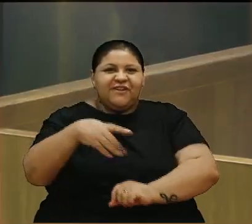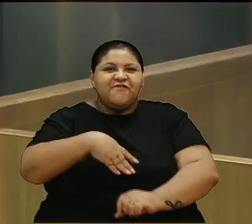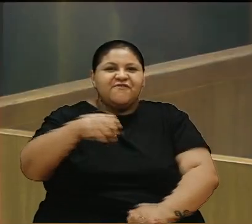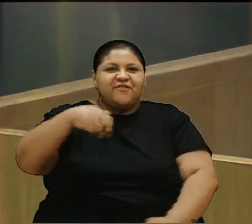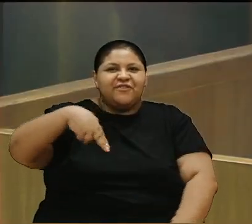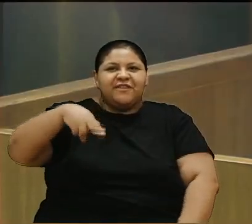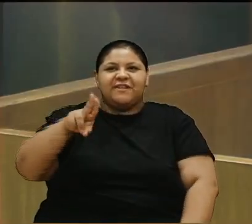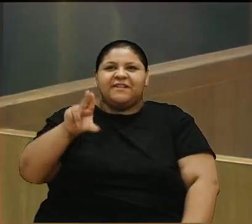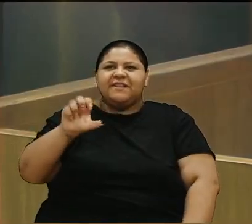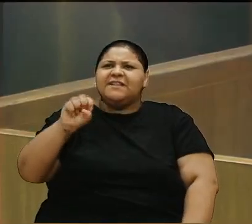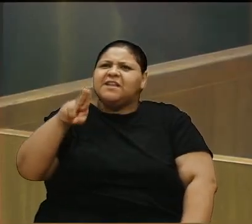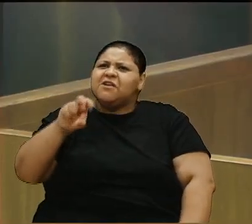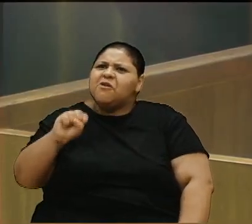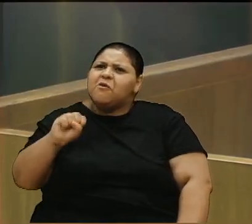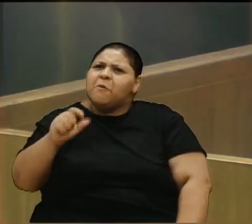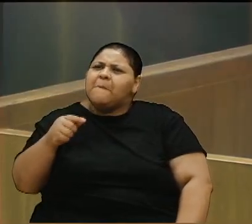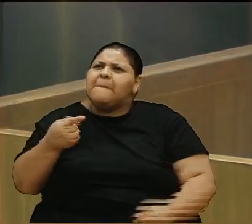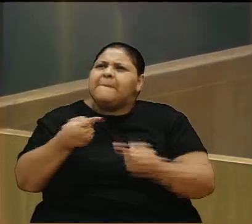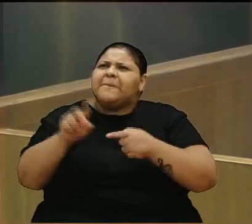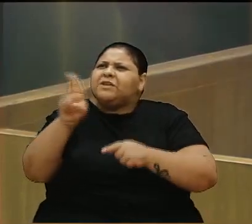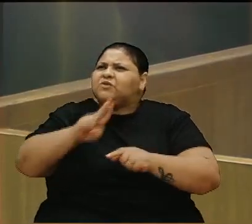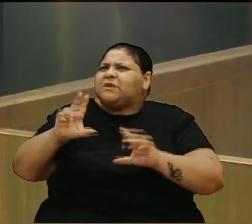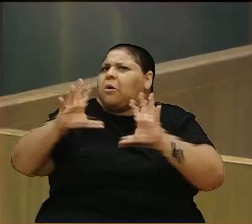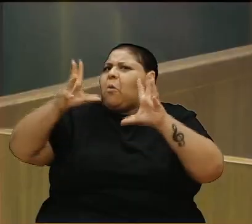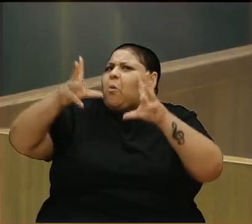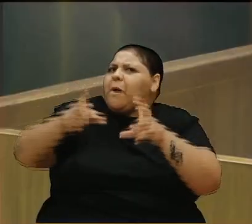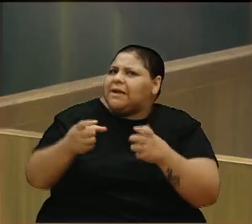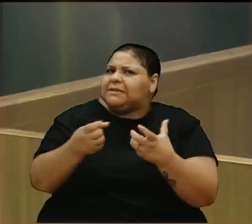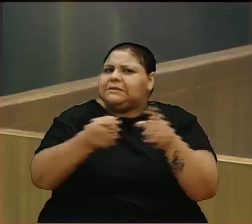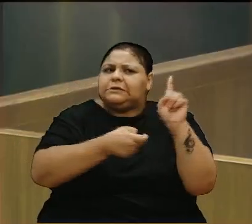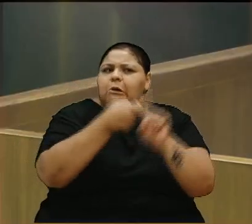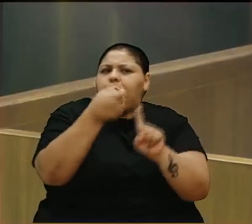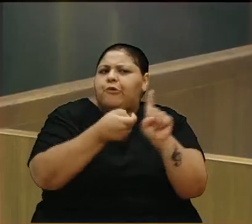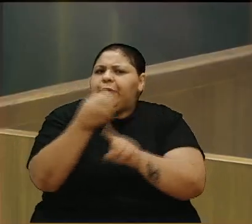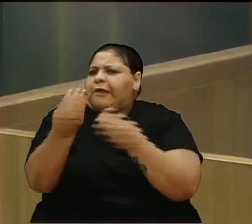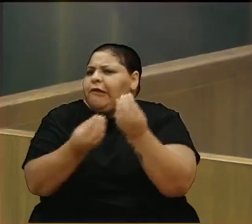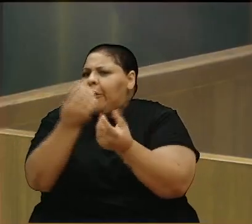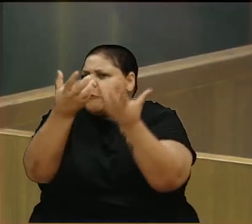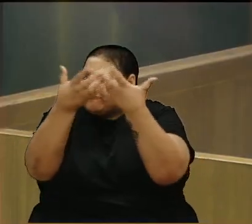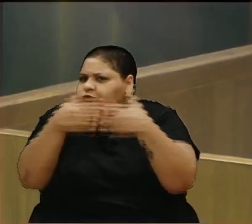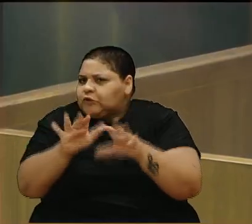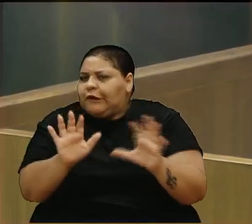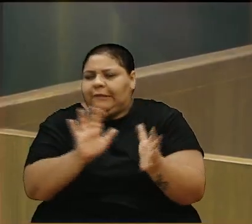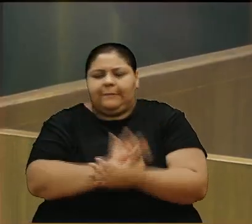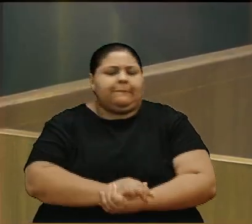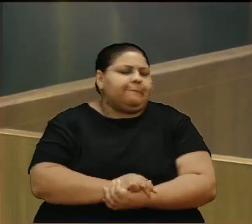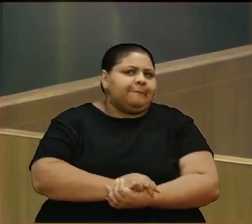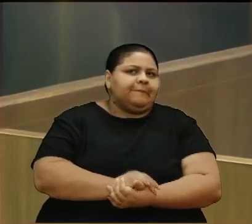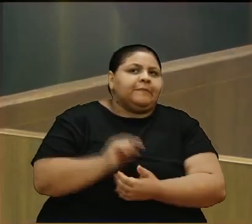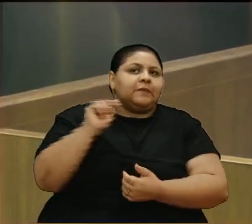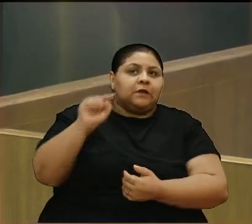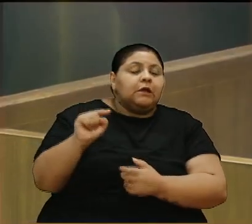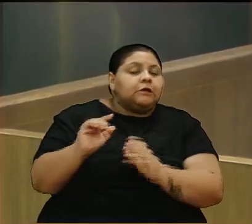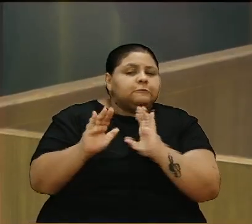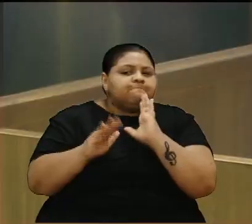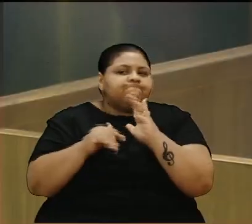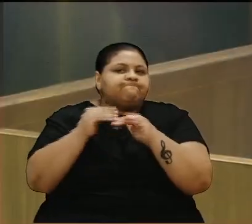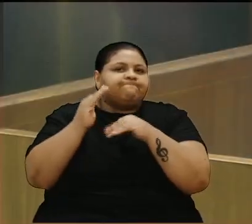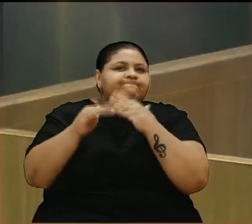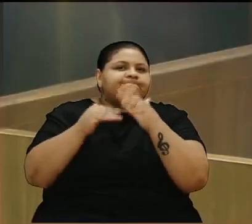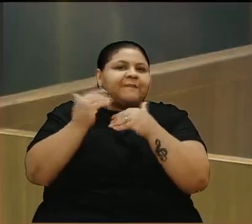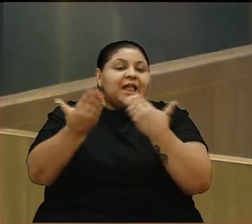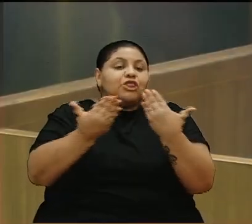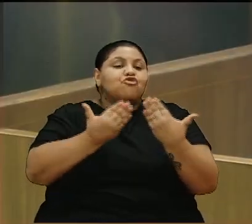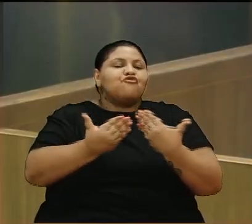Neuza. Mas ele usa quantas dessas, né, por mês? Como é que funciona? Enfim, isso vai gerando a